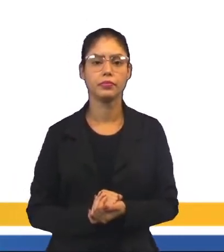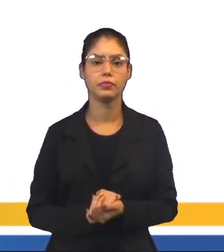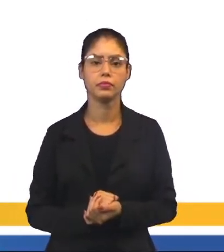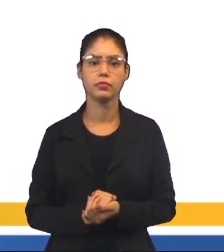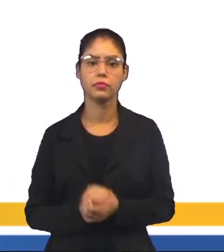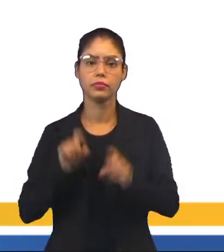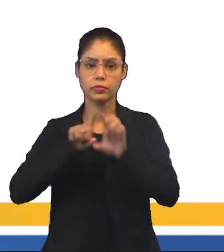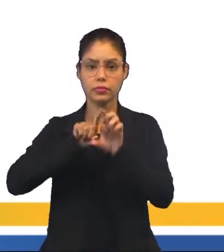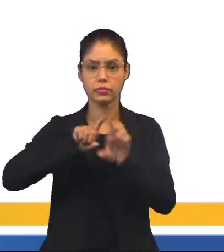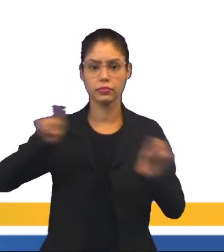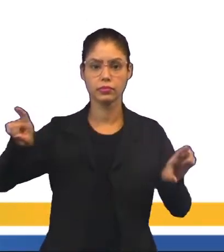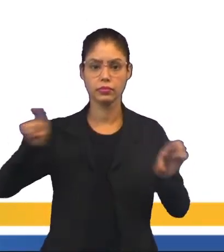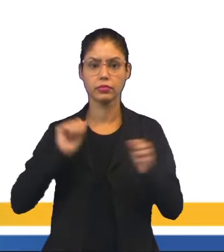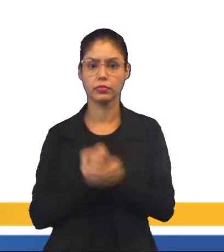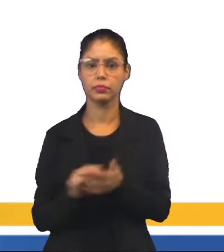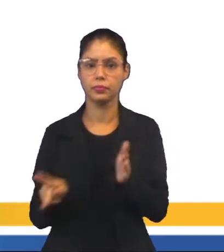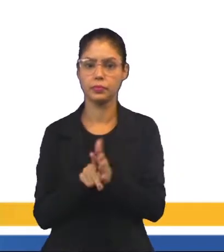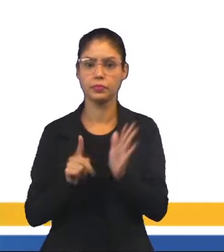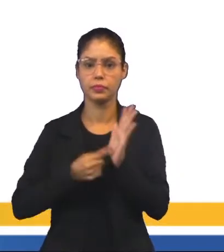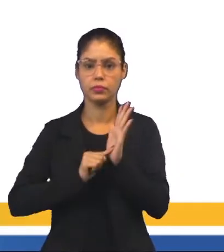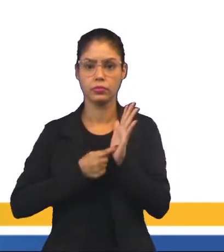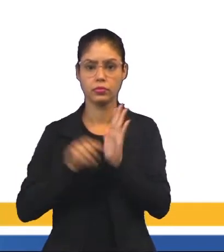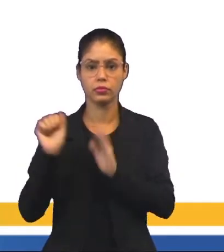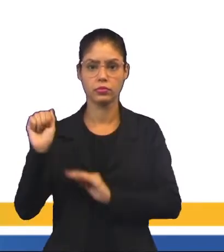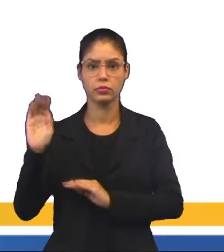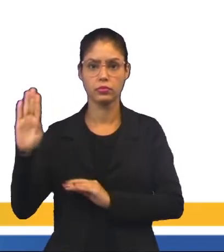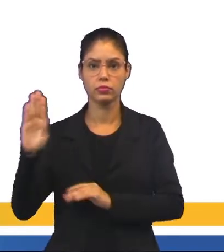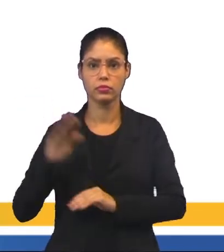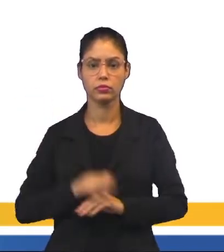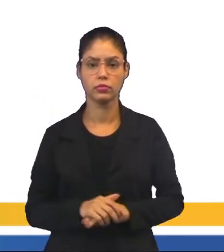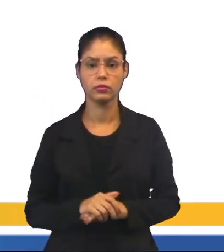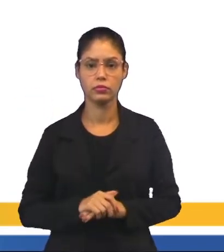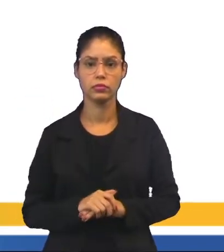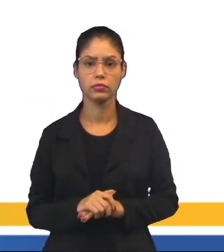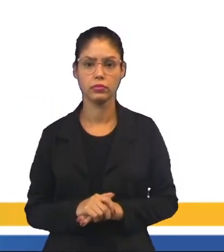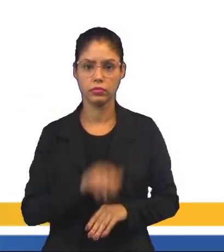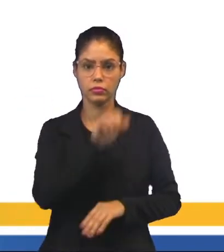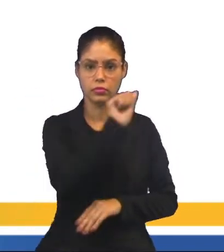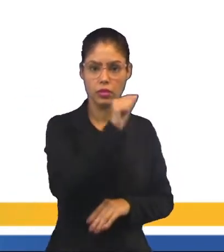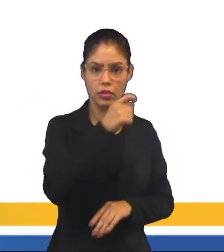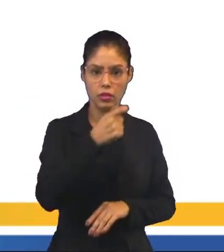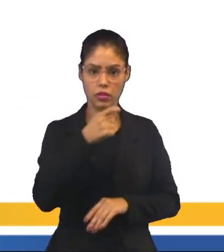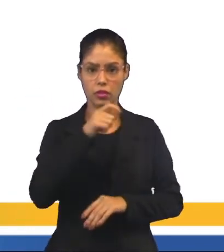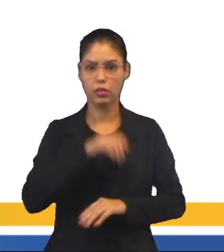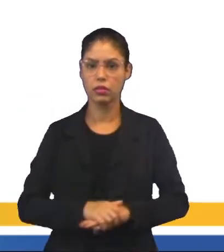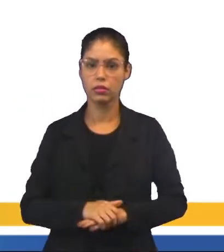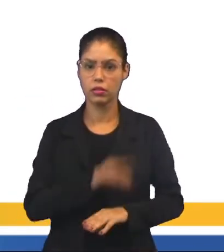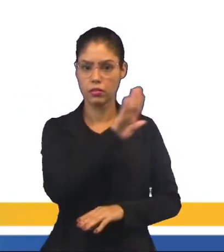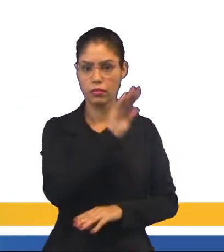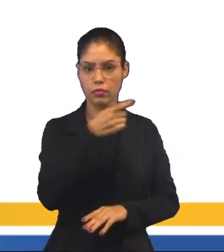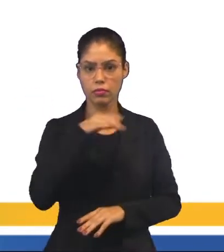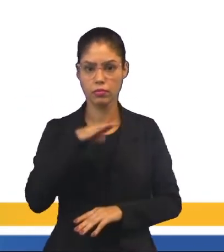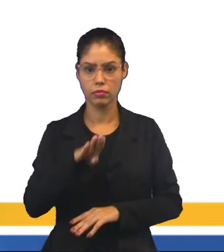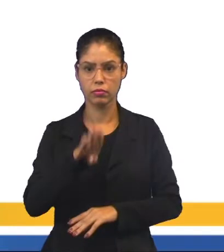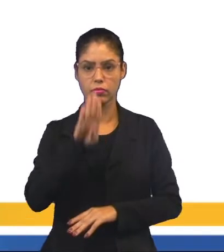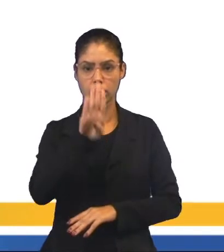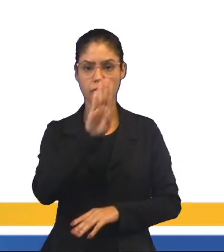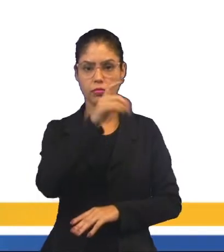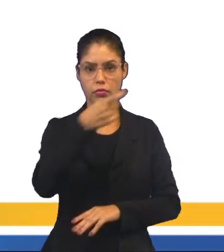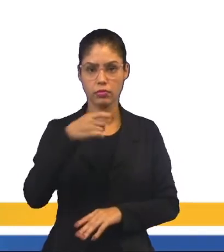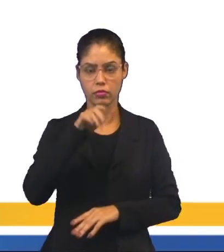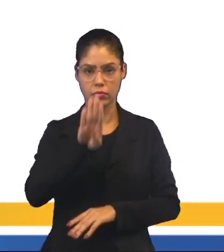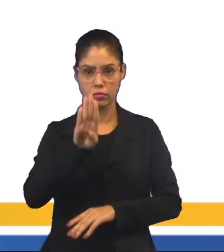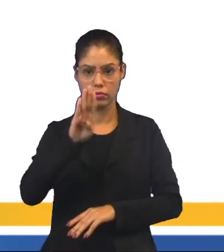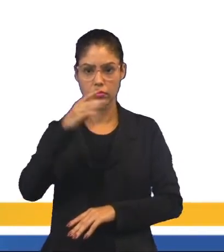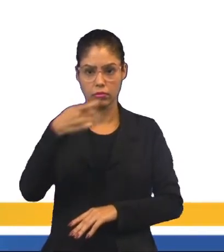Seja a reta definida pelos pontos A, XA, YA e B, que é o conjunto